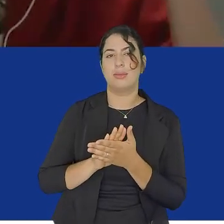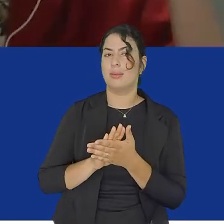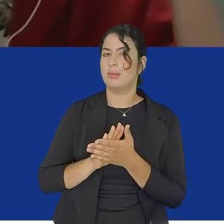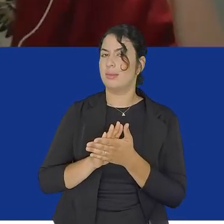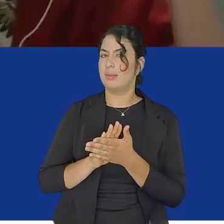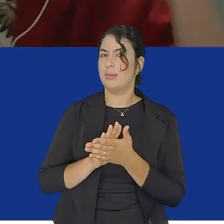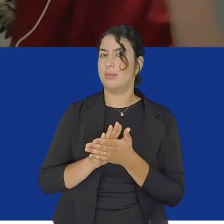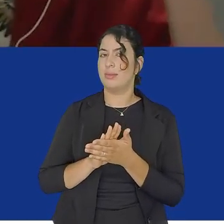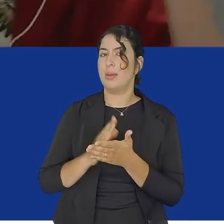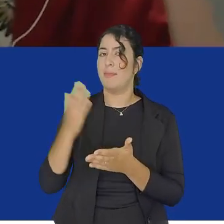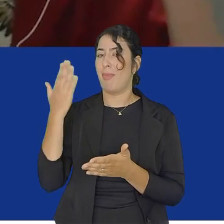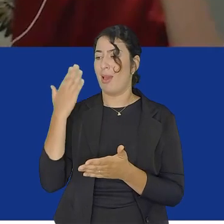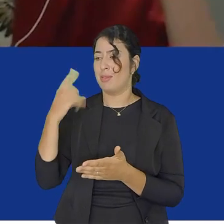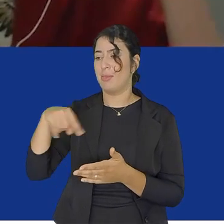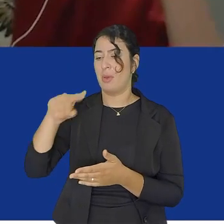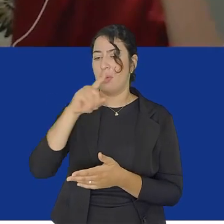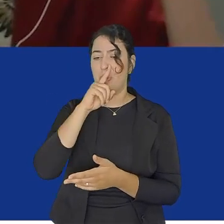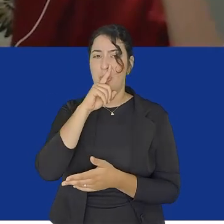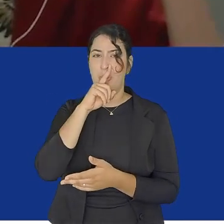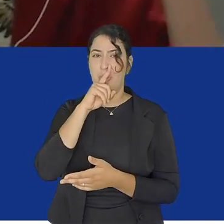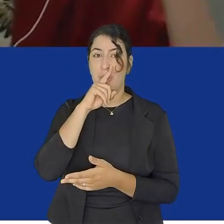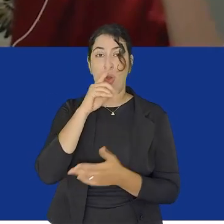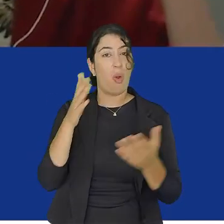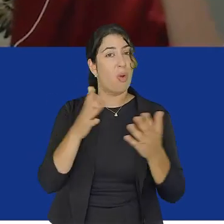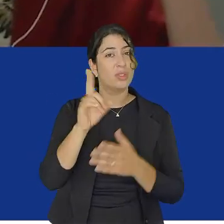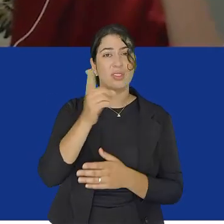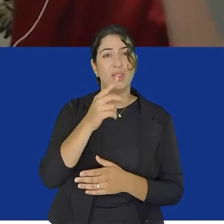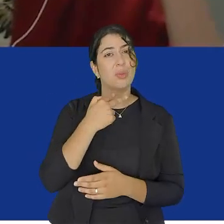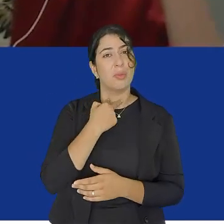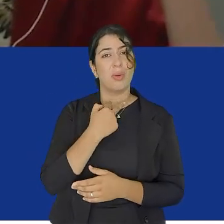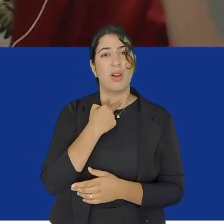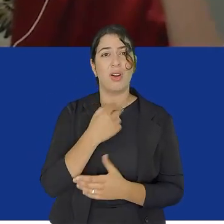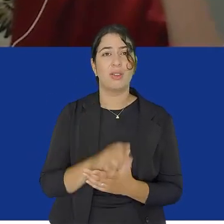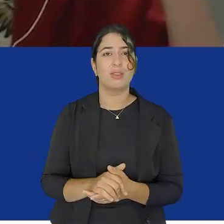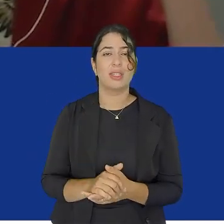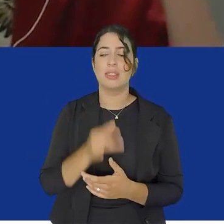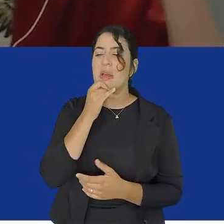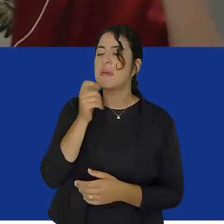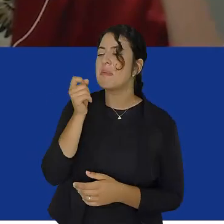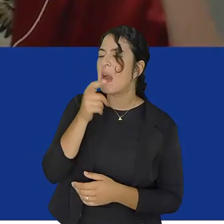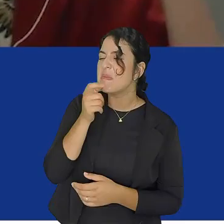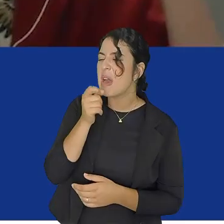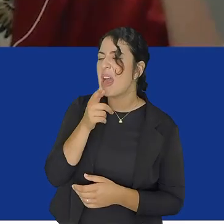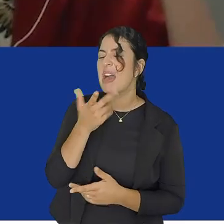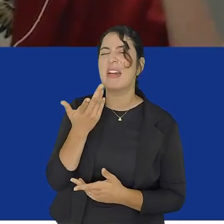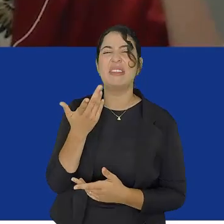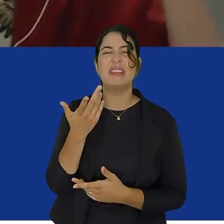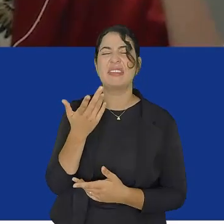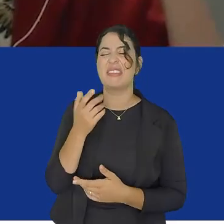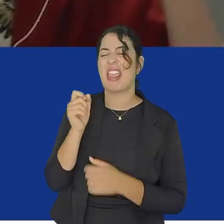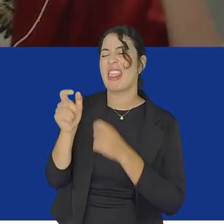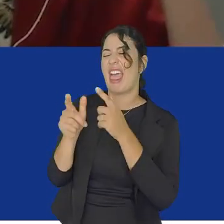Só que a gente silenciava. Então, hoje não é mais tolerado. Brincadeirinhas